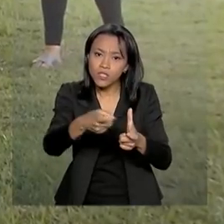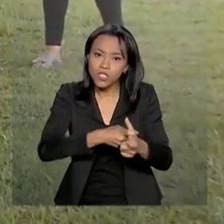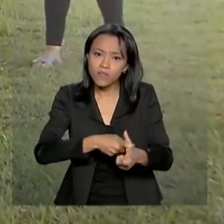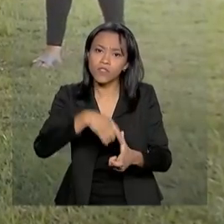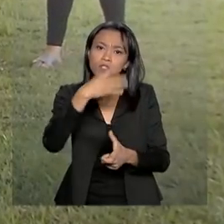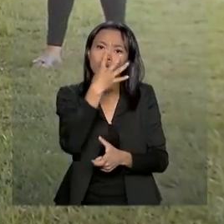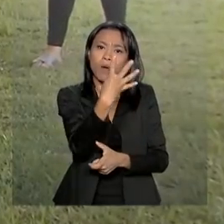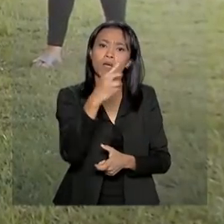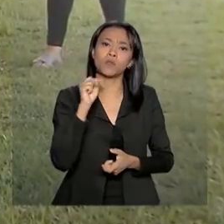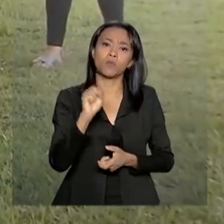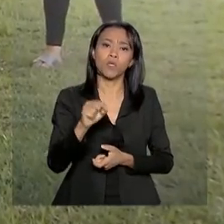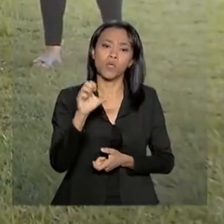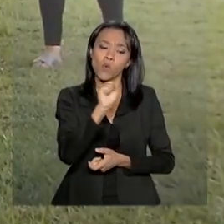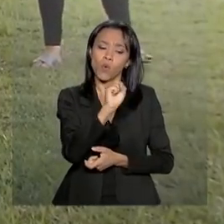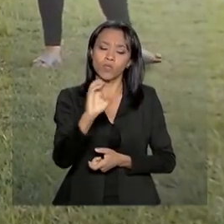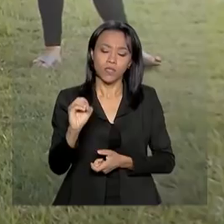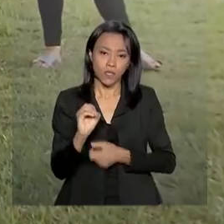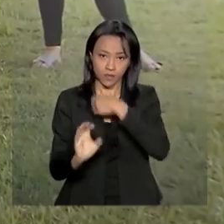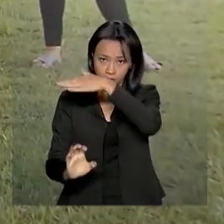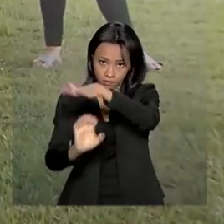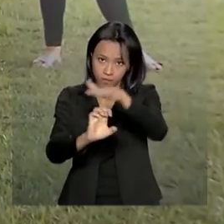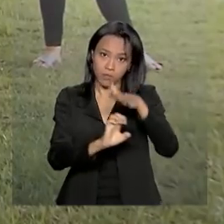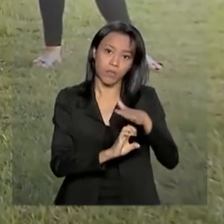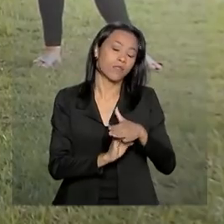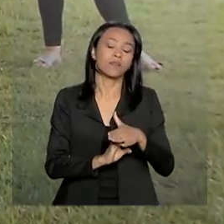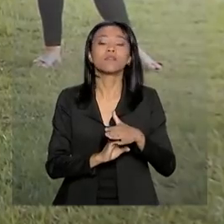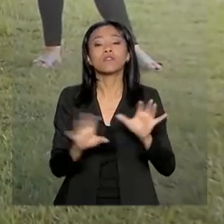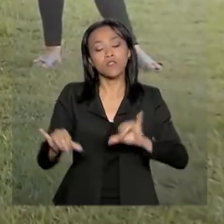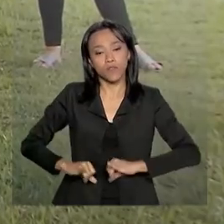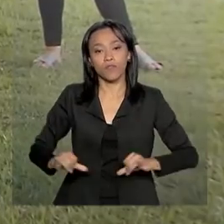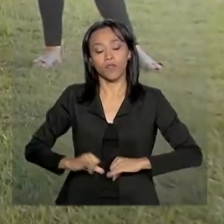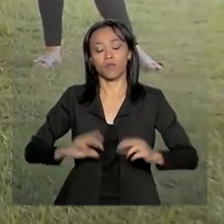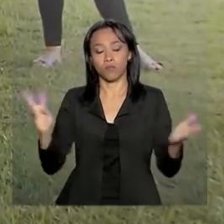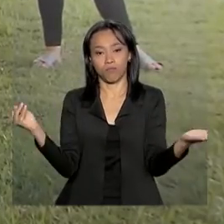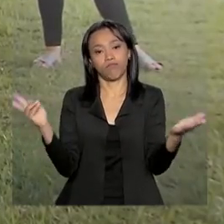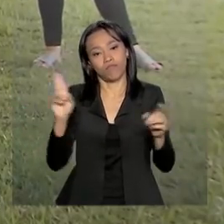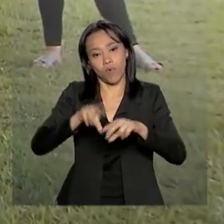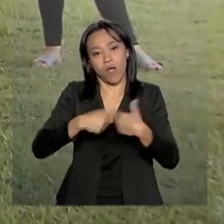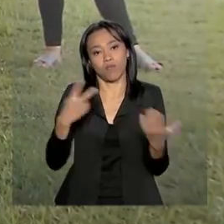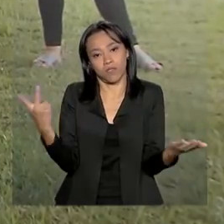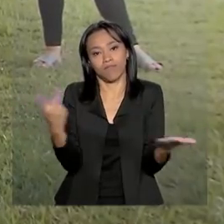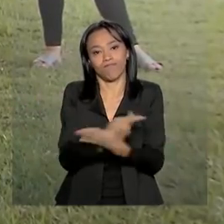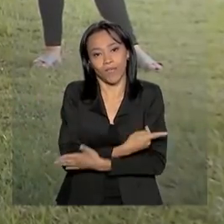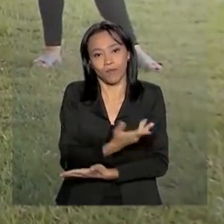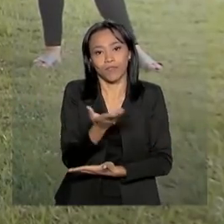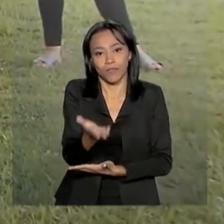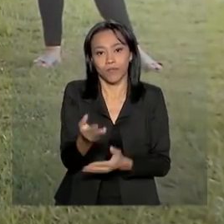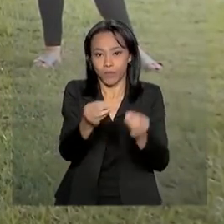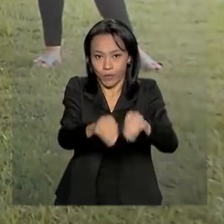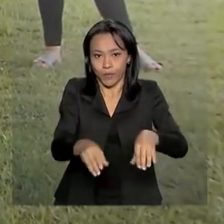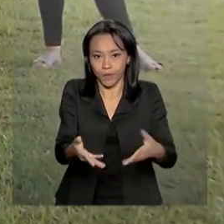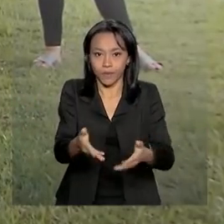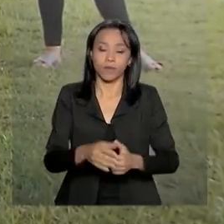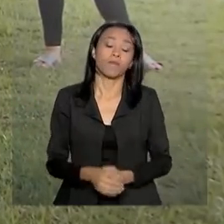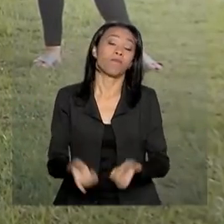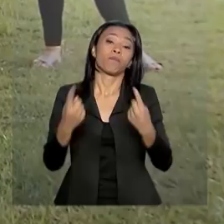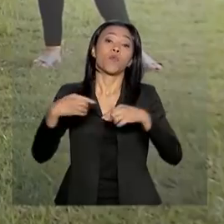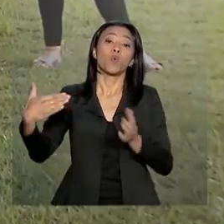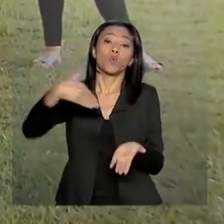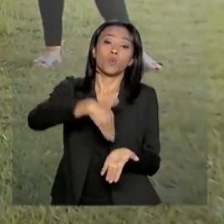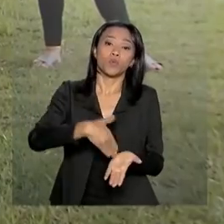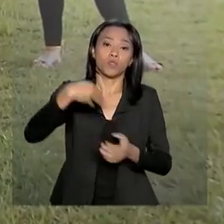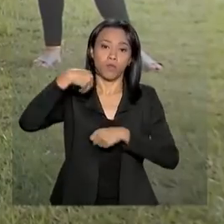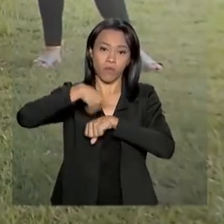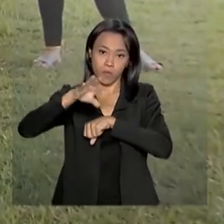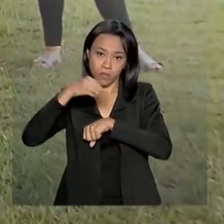que atuam na região afetada pelo rompimento da barragem do Feijão e que já tem contrato com o banco. Uma última informação,